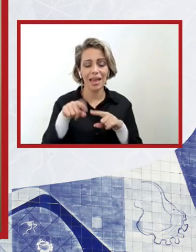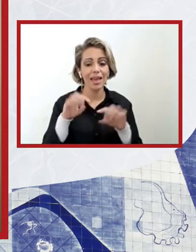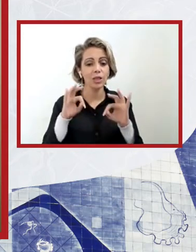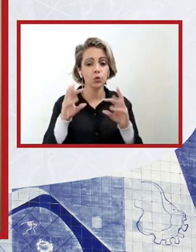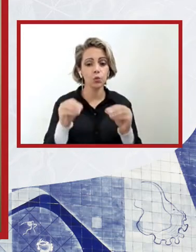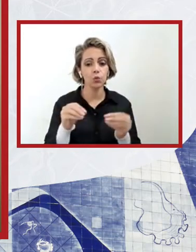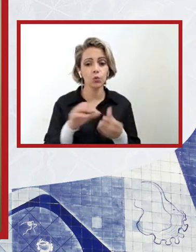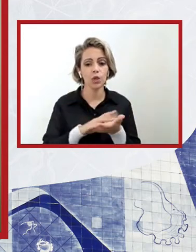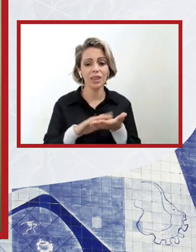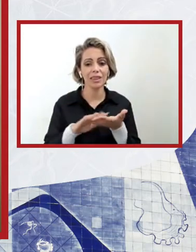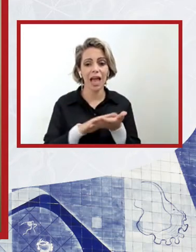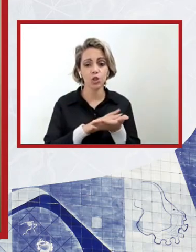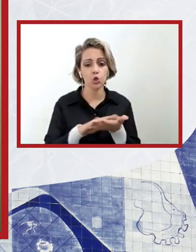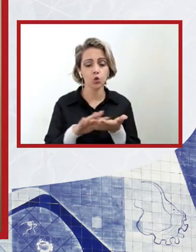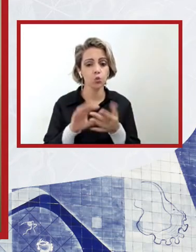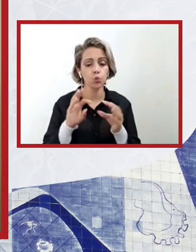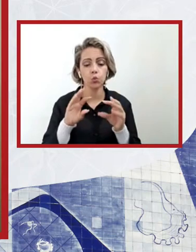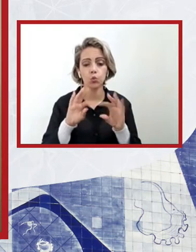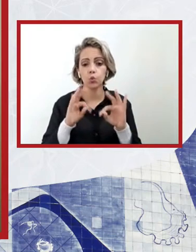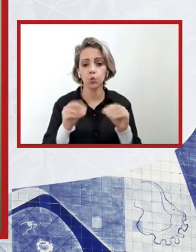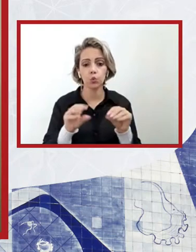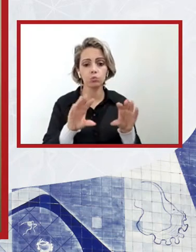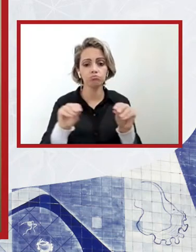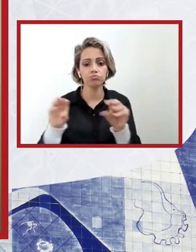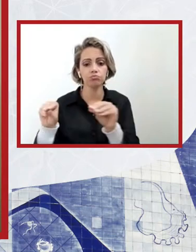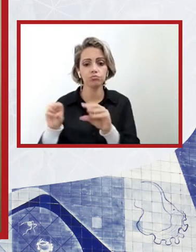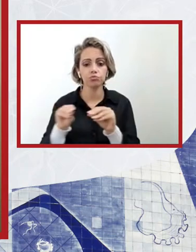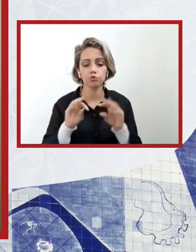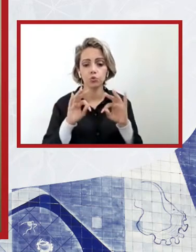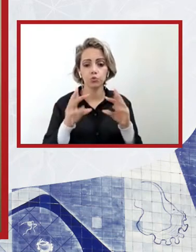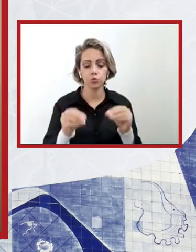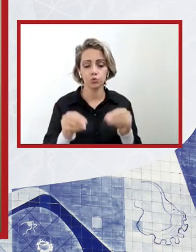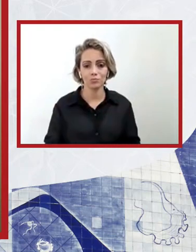O que acontece é que a pessoa terá que aprender